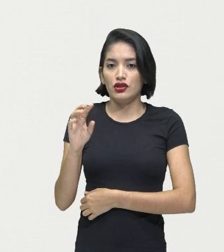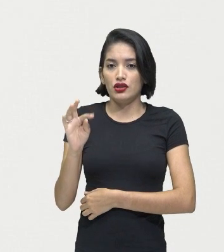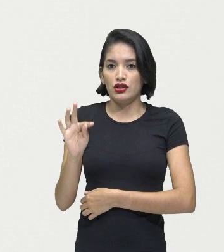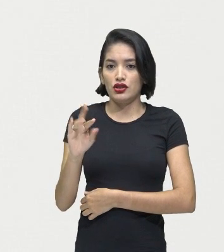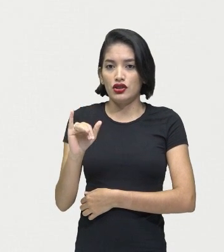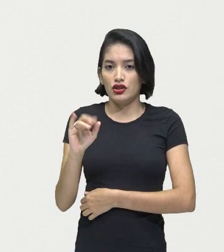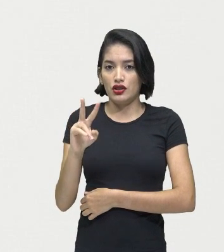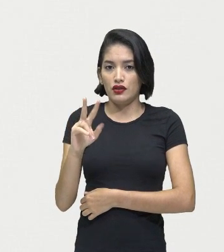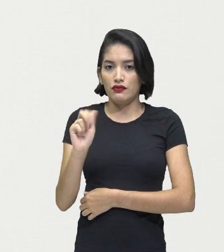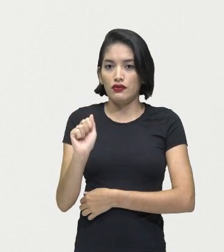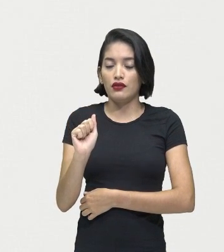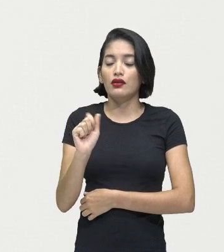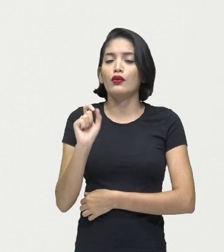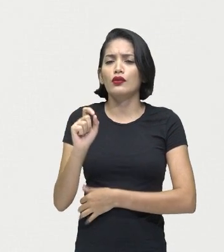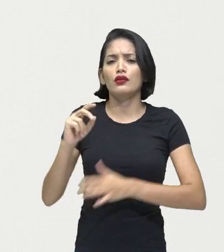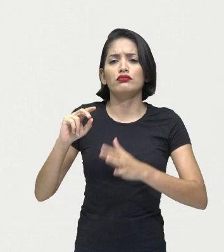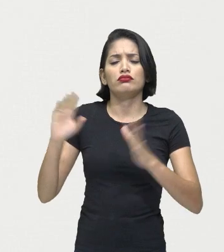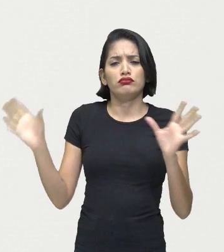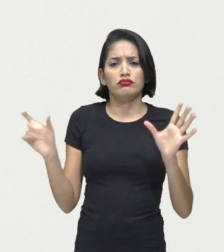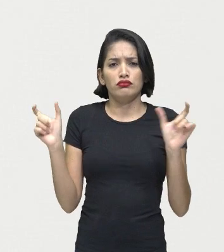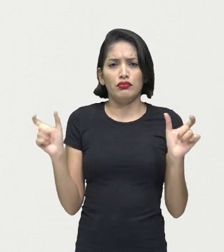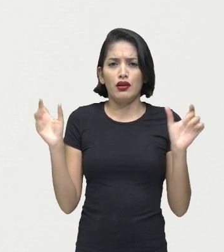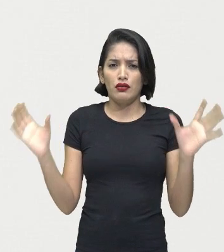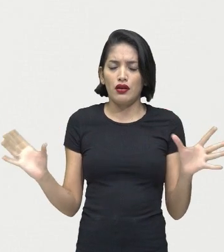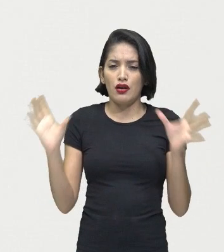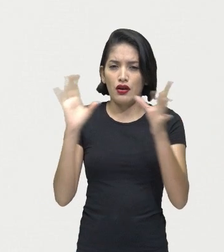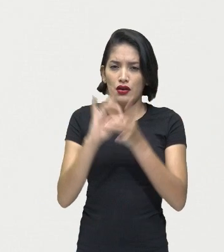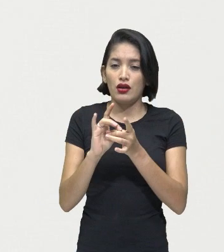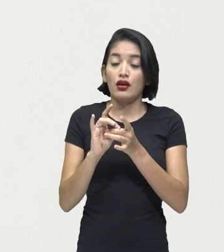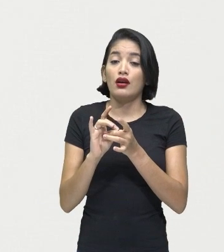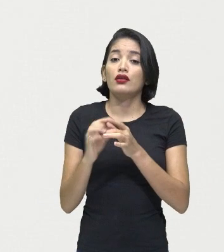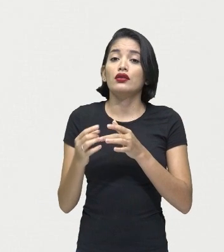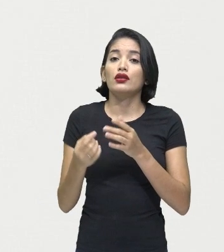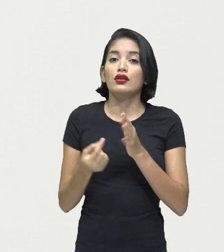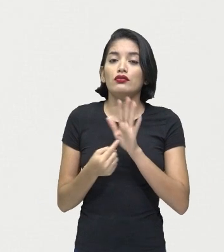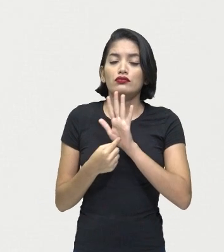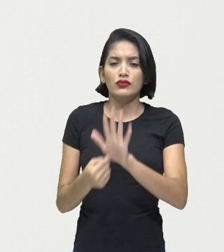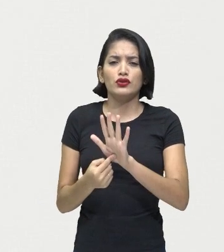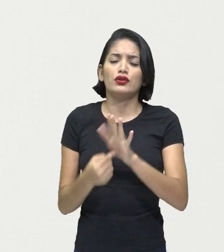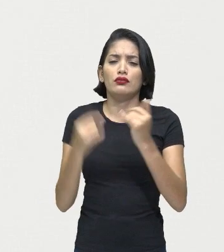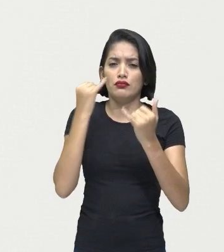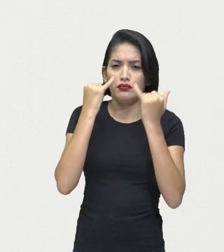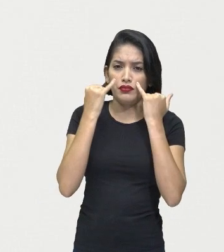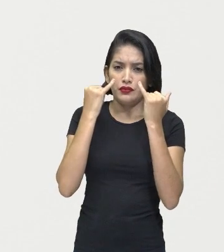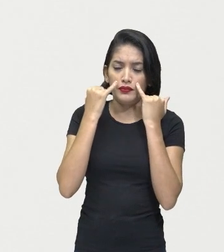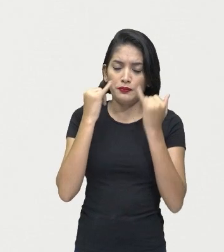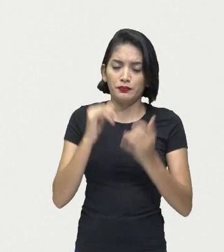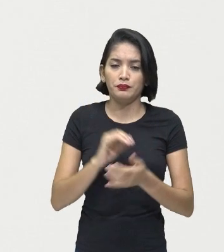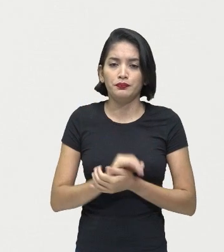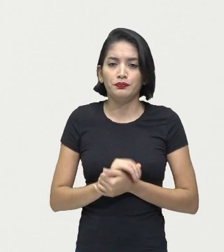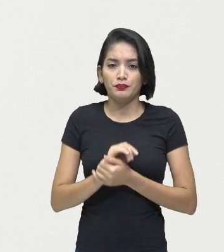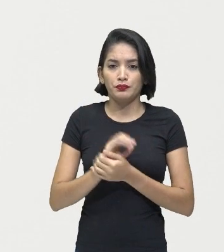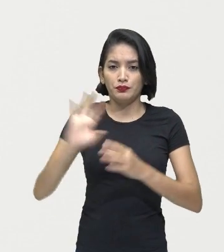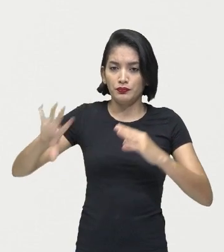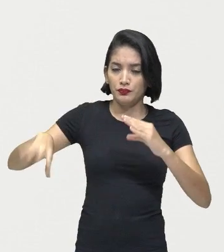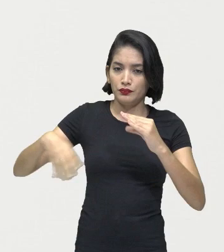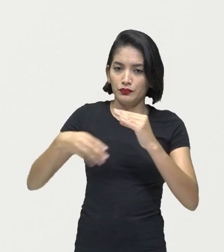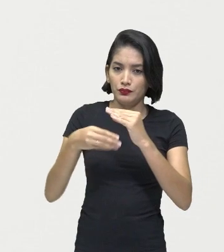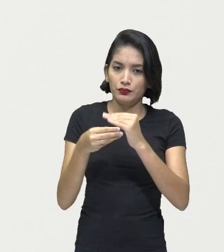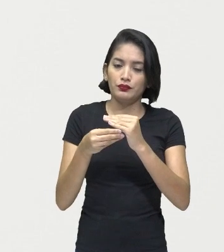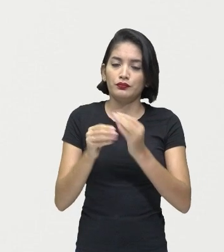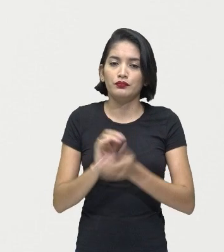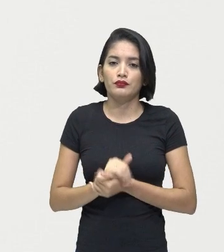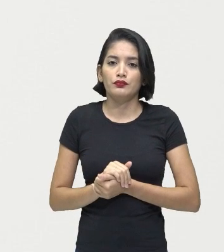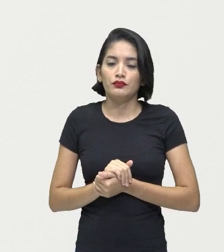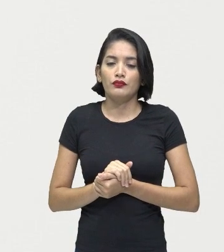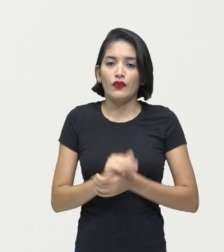aqui, dando uma informação a mais, olha, a comunidade poderia interagir e participar, ó, então adicionando uma oração